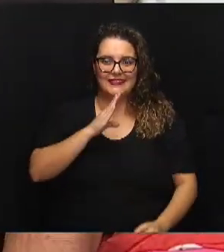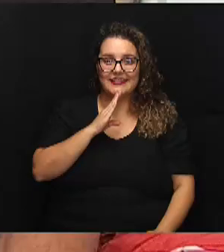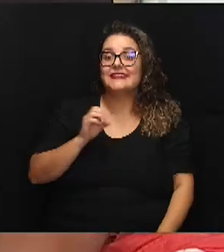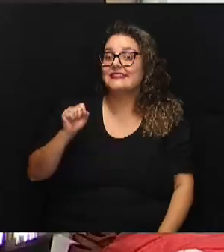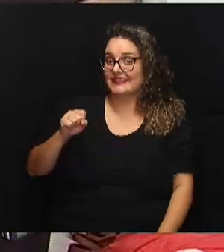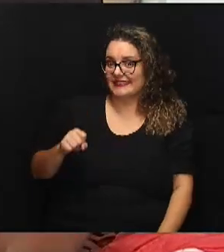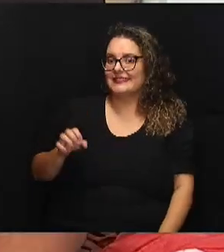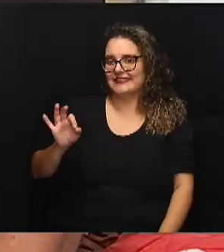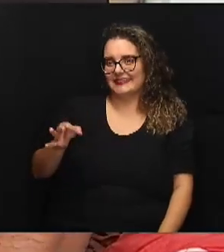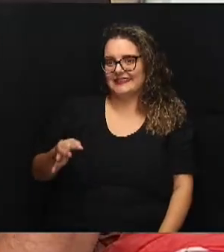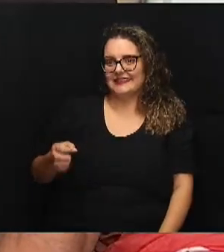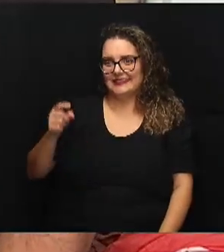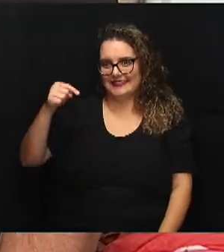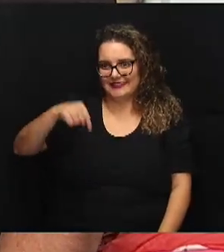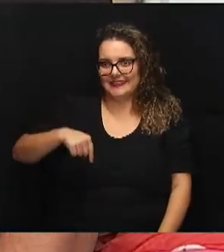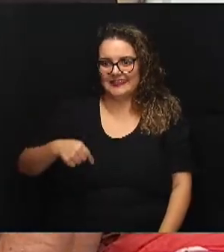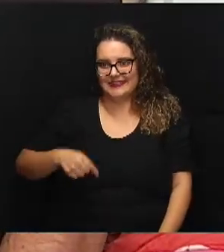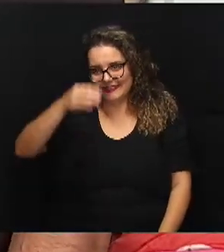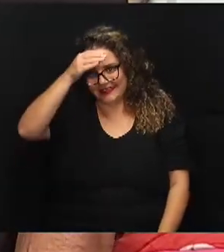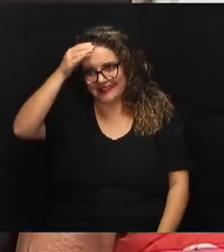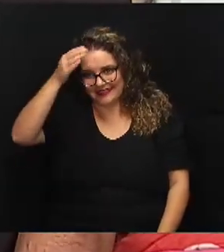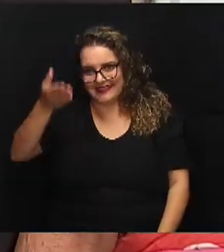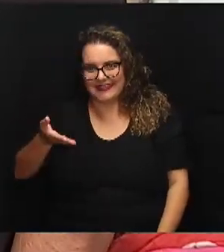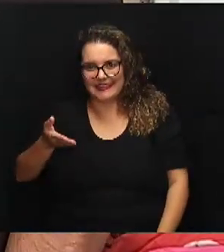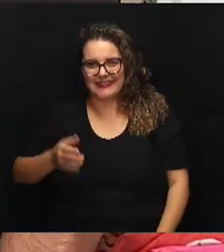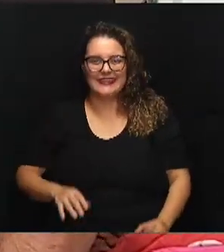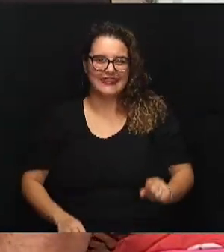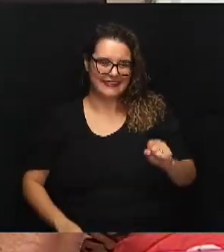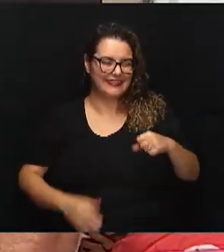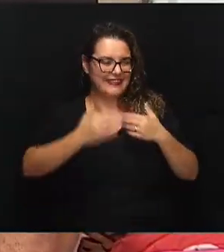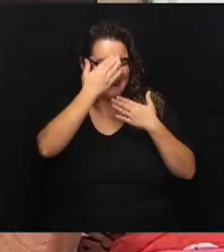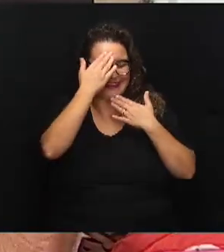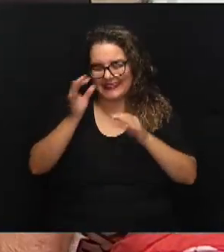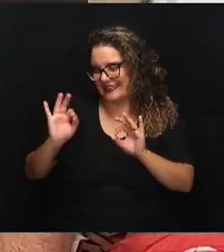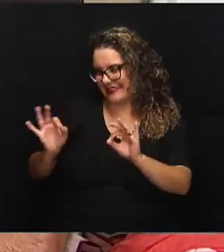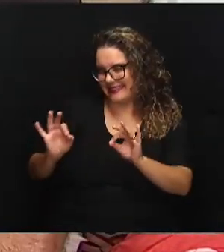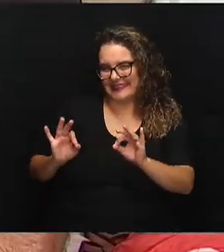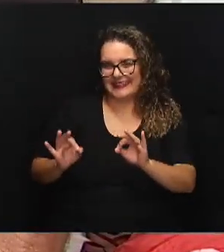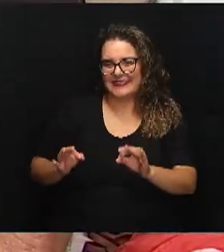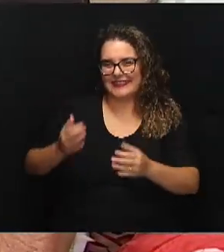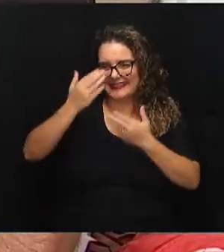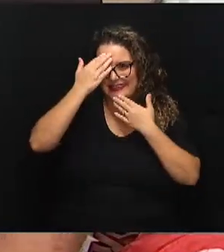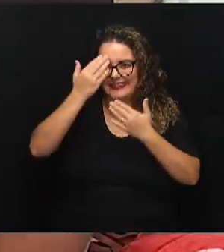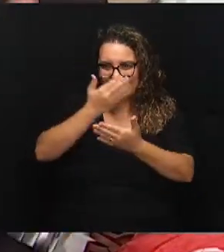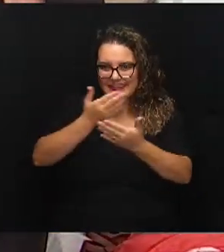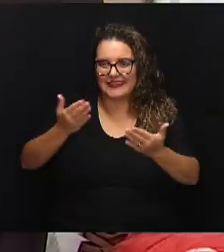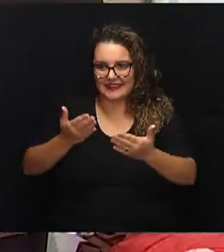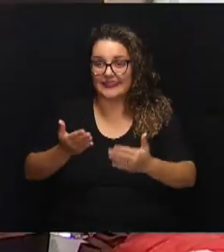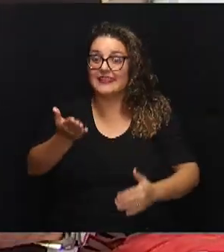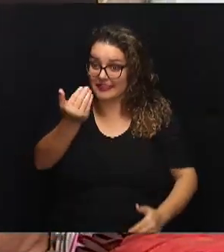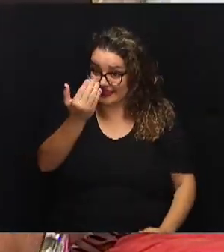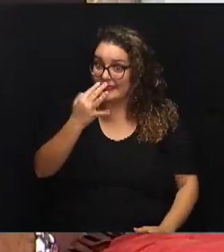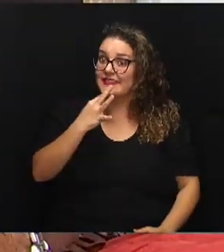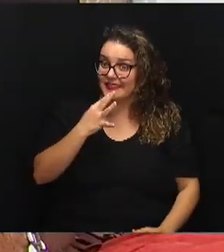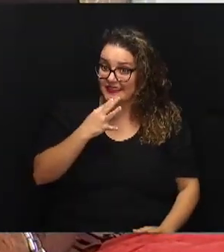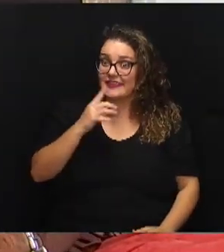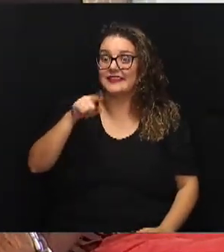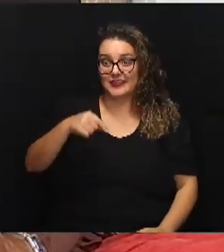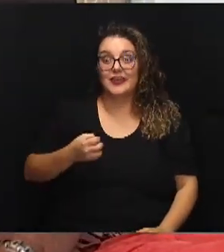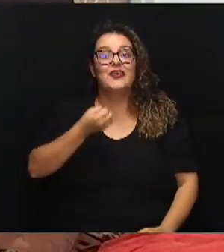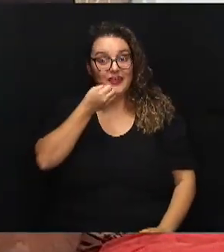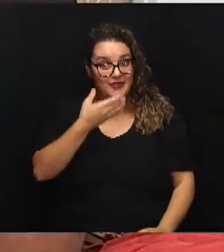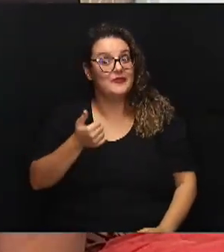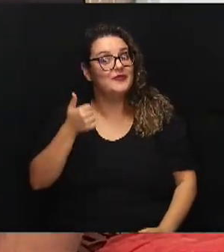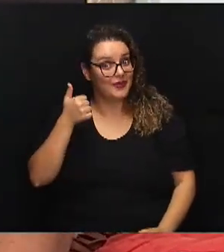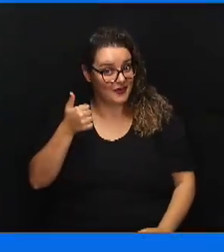com certeza. Agora eu vou virar até cliente aqui. Obrigada. Nada, muito obrigado a vocês, viu? E venham conhecer, viu? Porque vale a pena,